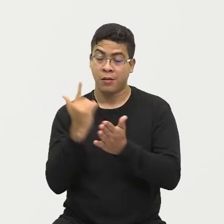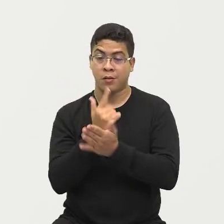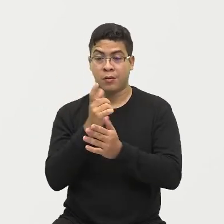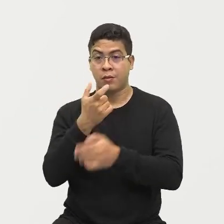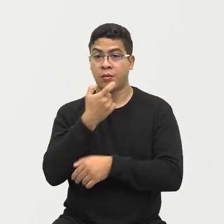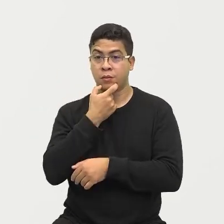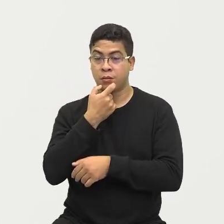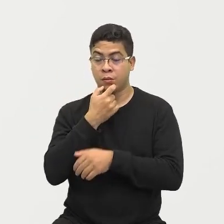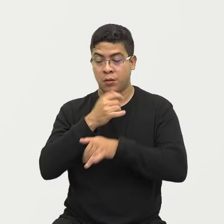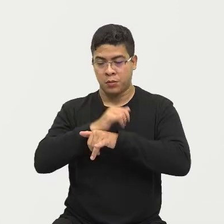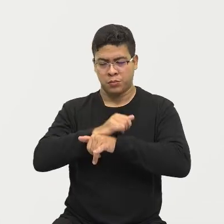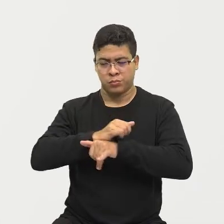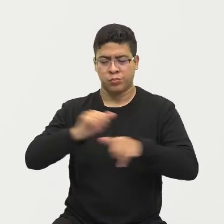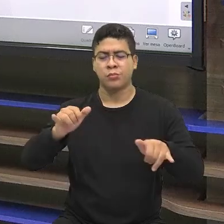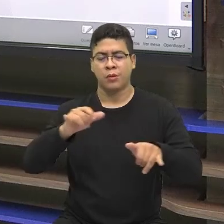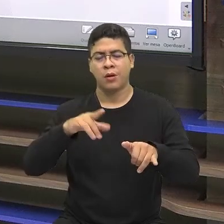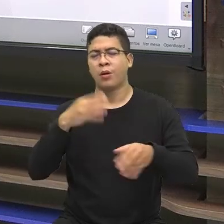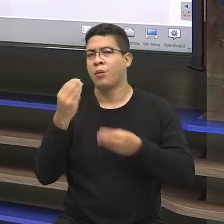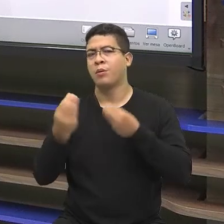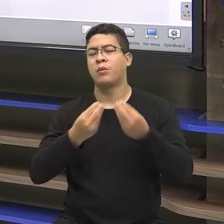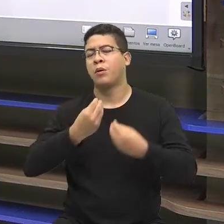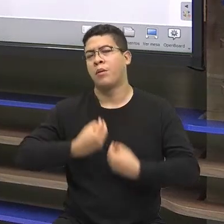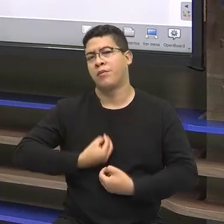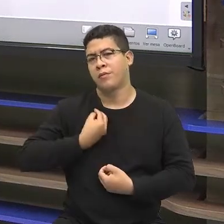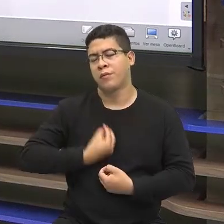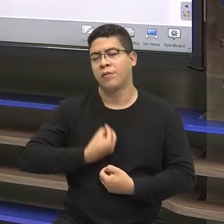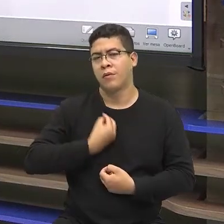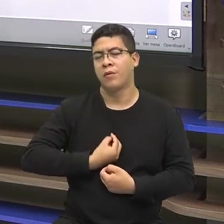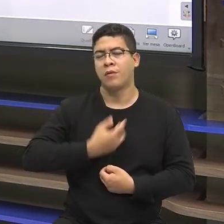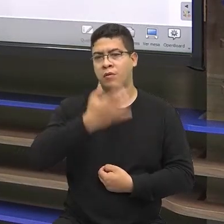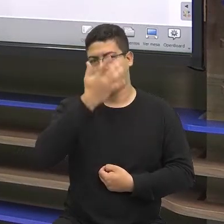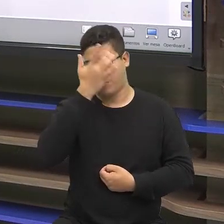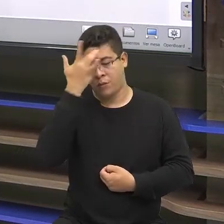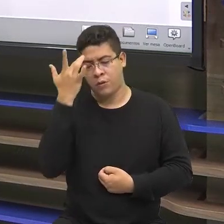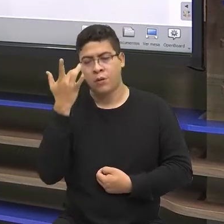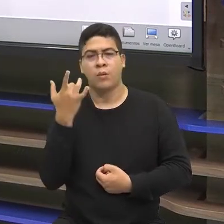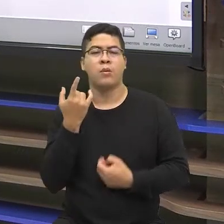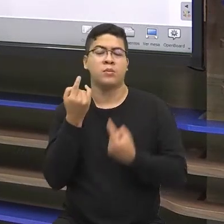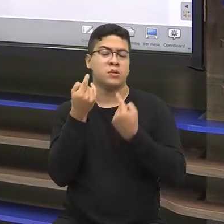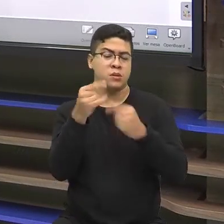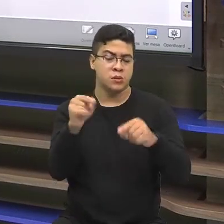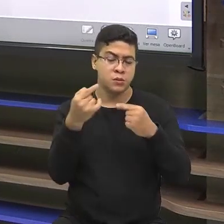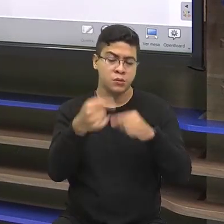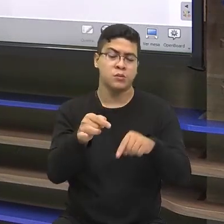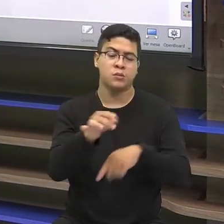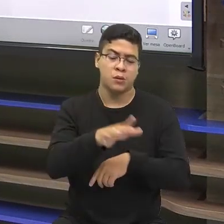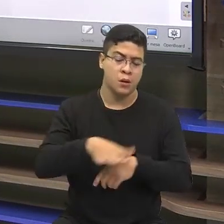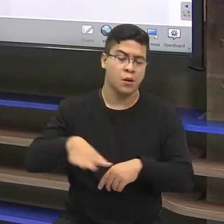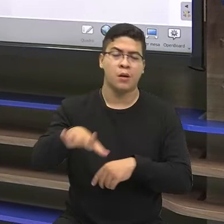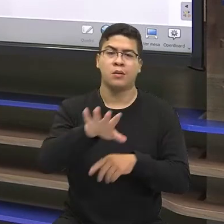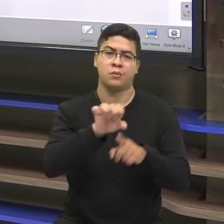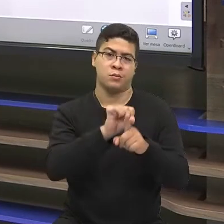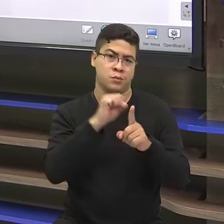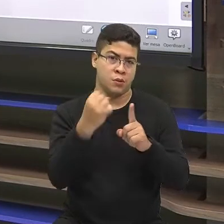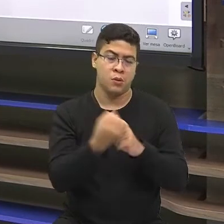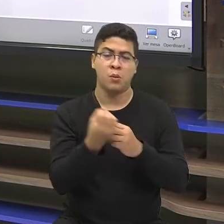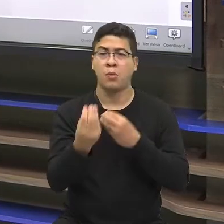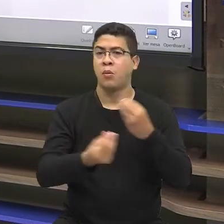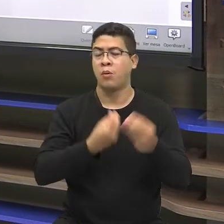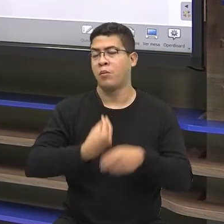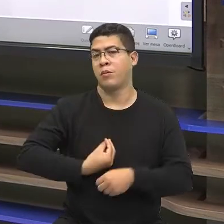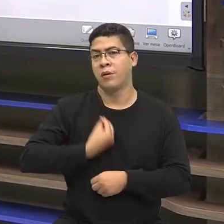as pessoas, sobre a efervescência, sobre a modernidade da cidade, como era viver naquela